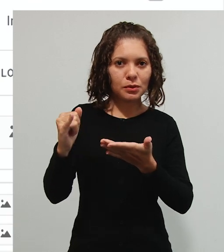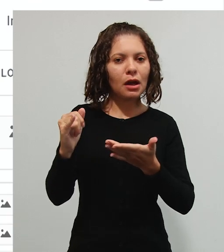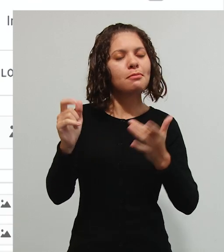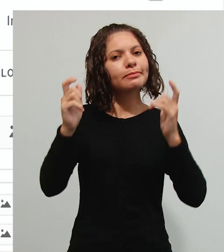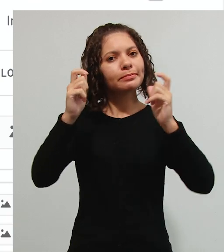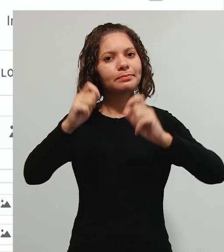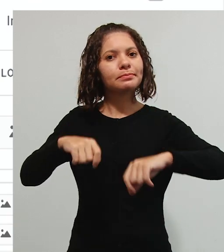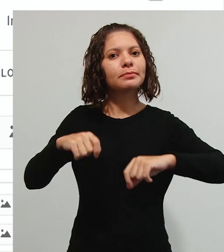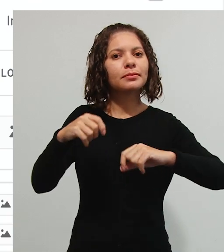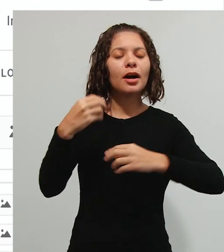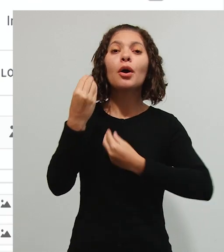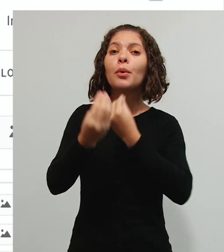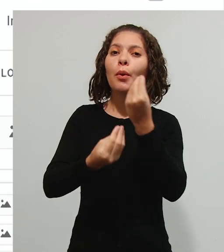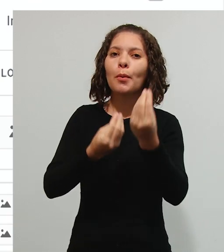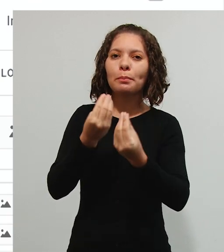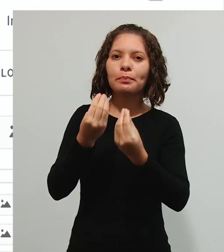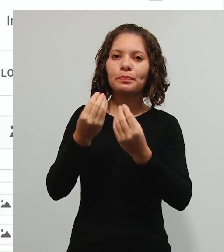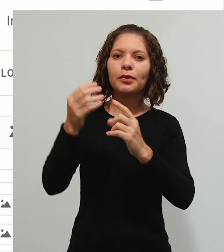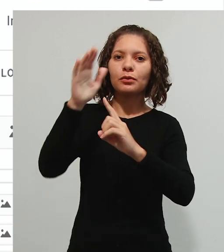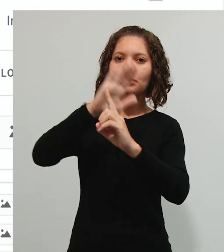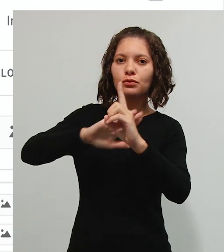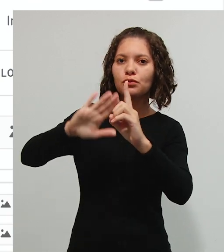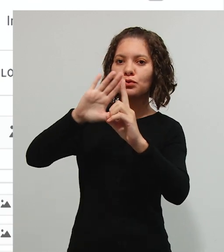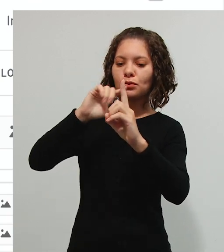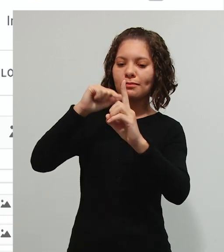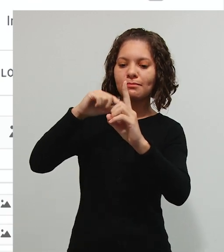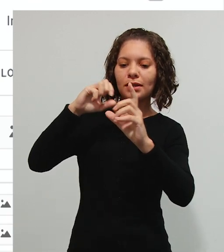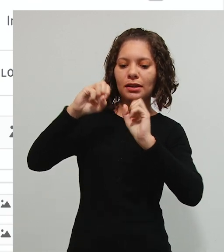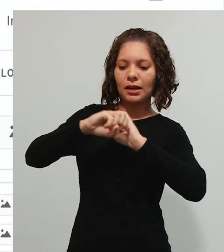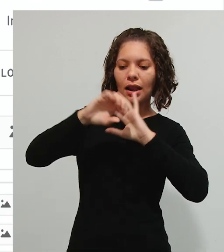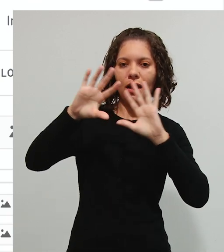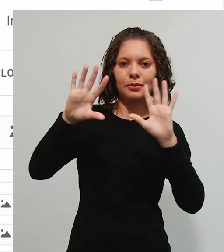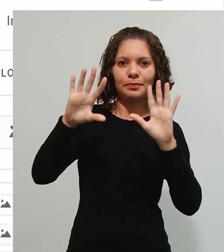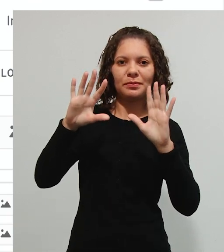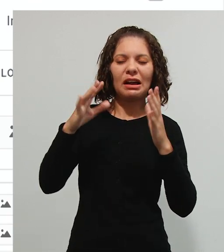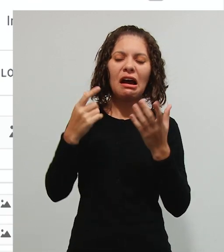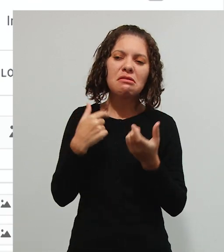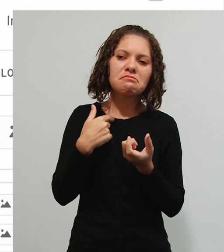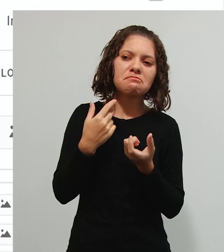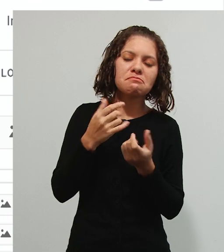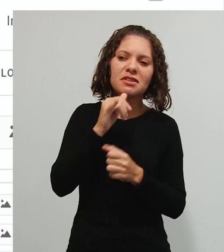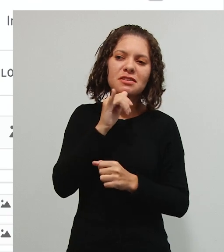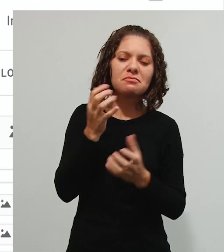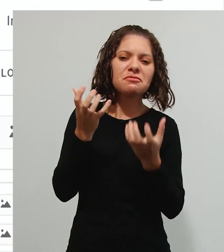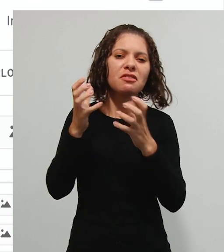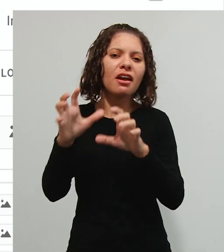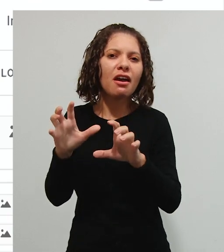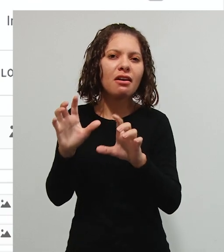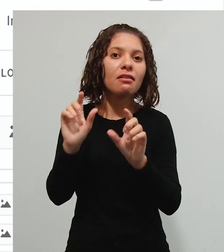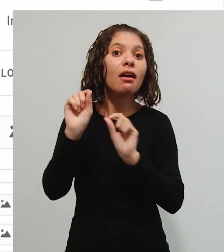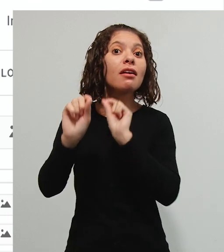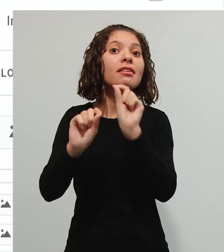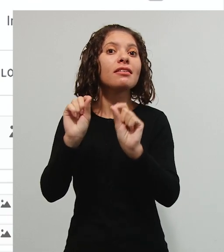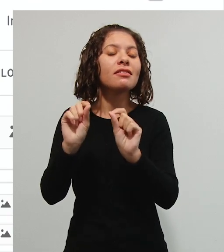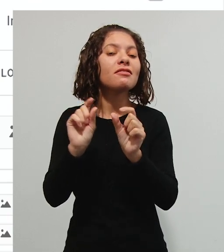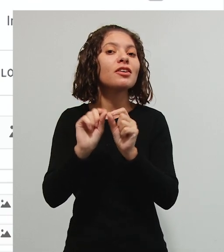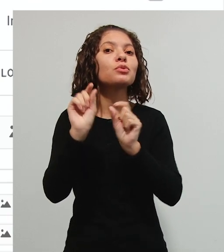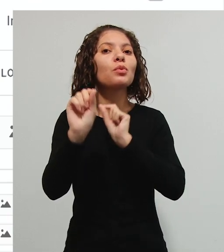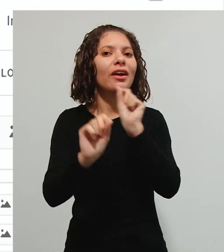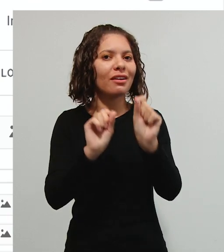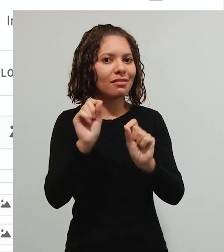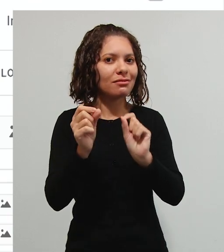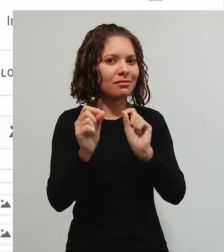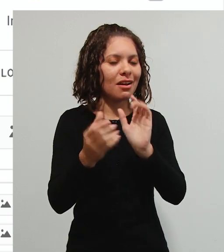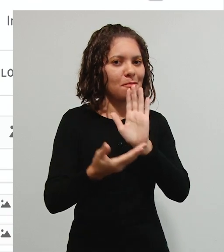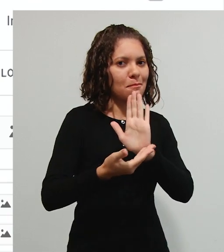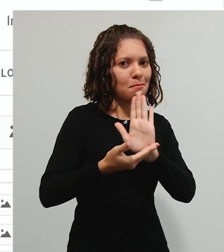por exemplo. E aí eu não quero essa parte aqui, o que que eu faço? Quando você não quer uma seção que você quer excluir, você seleciona, fica